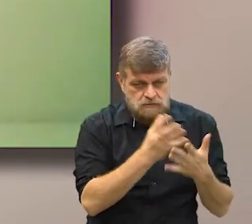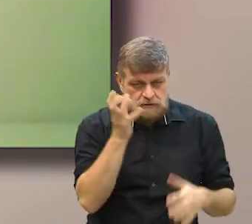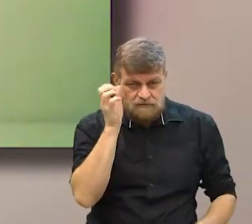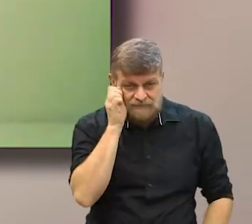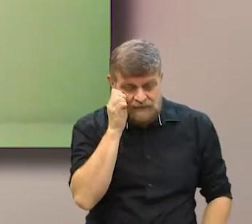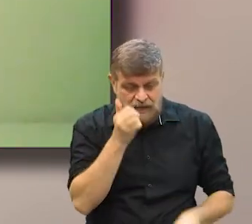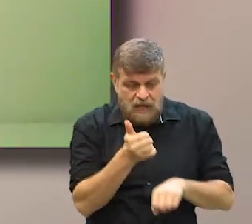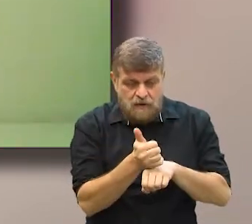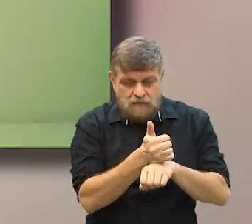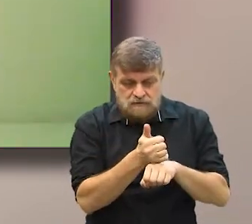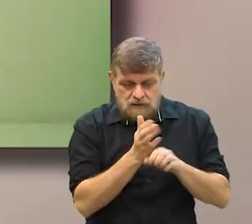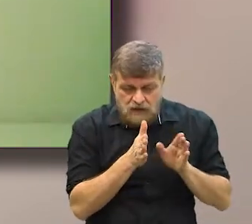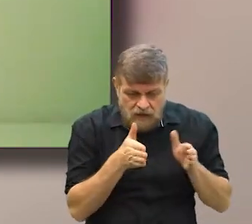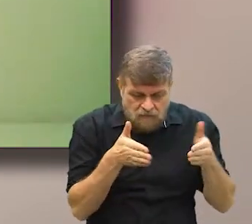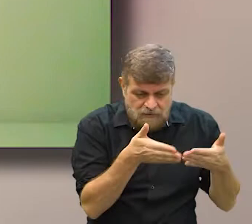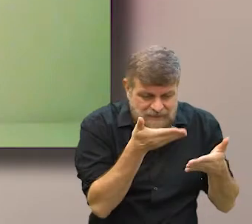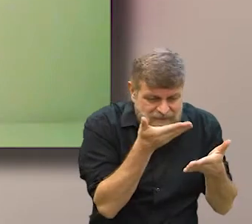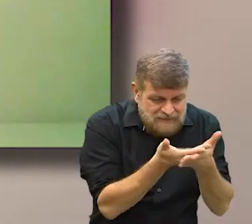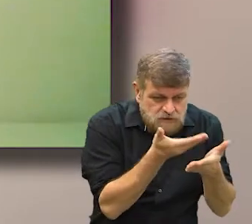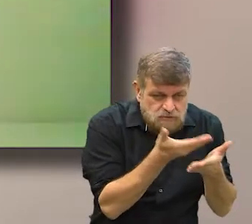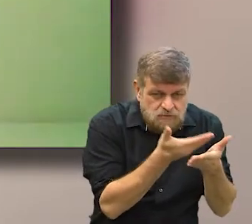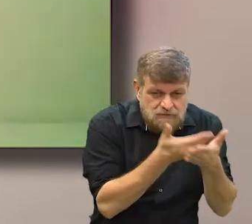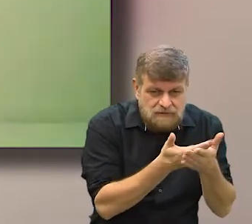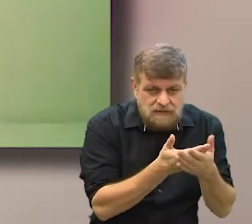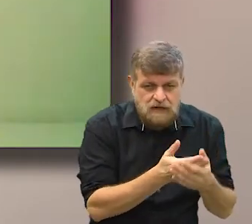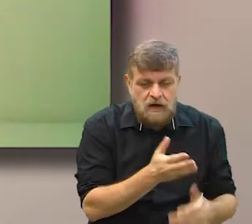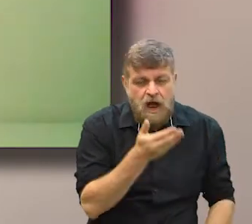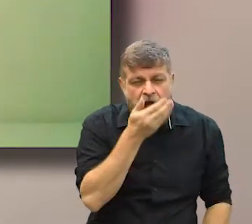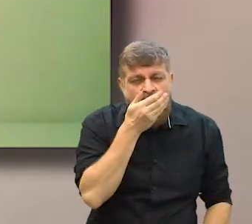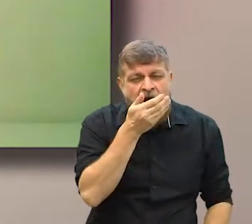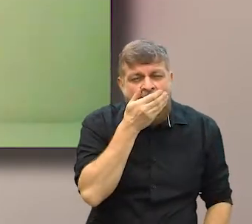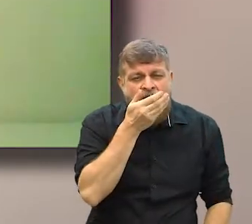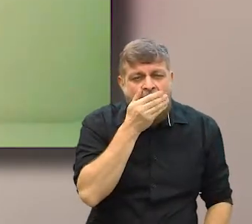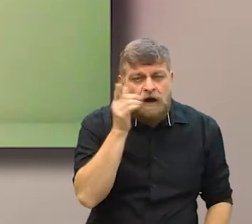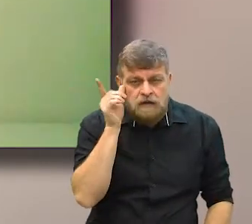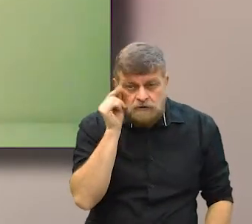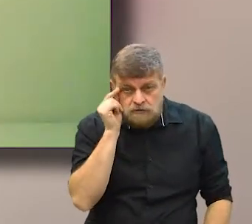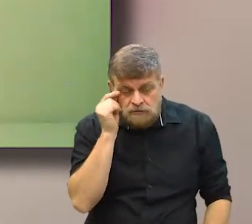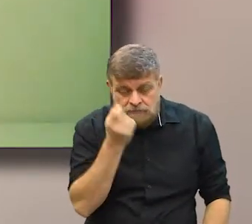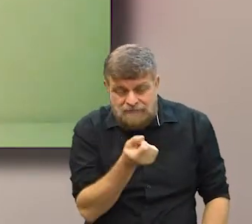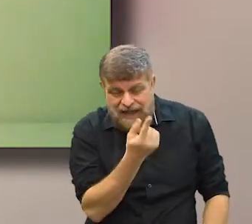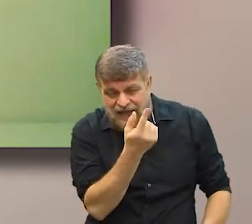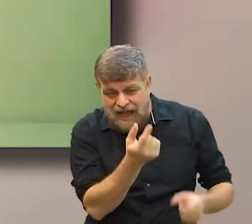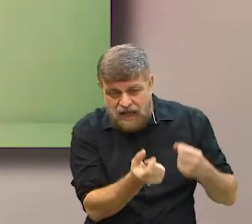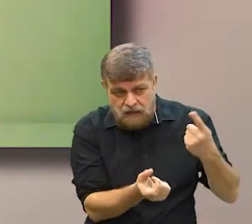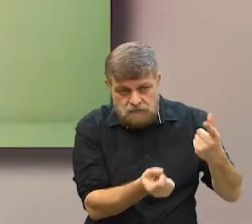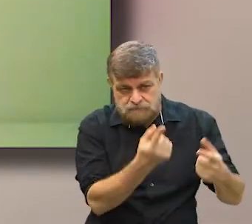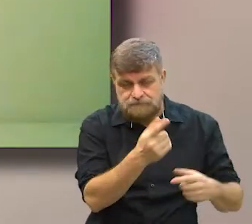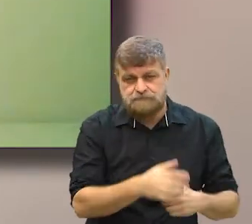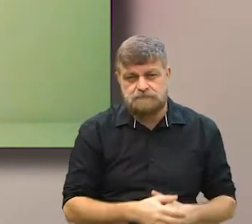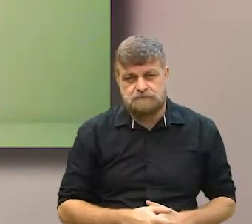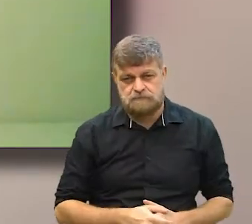mas os profissionais que se dedicam apenas ao estudo da medicina do sono são raros.